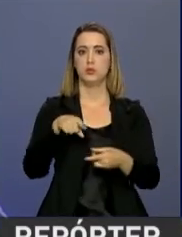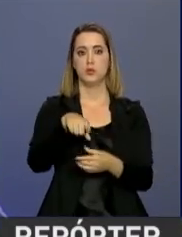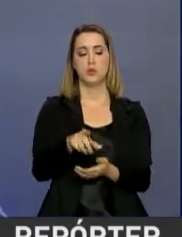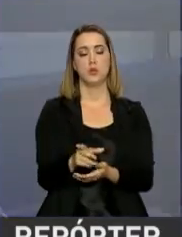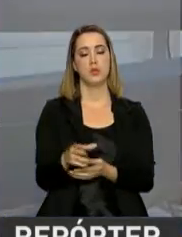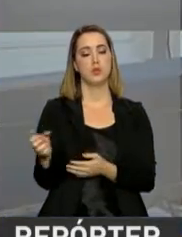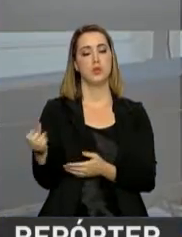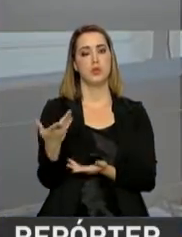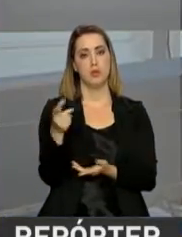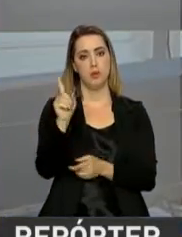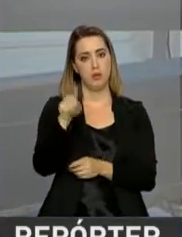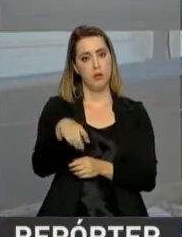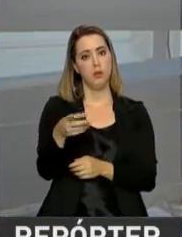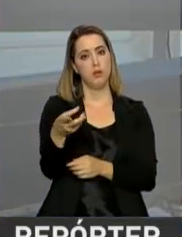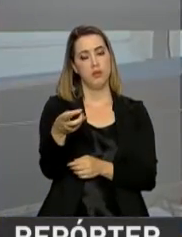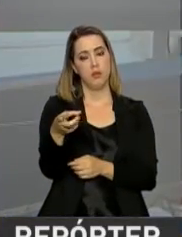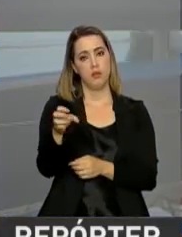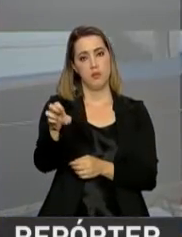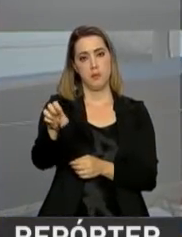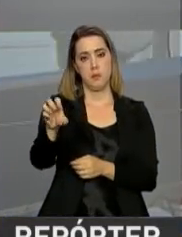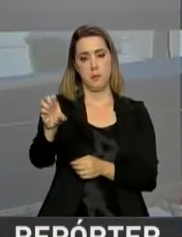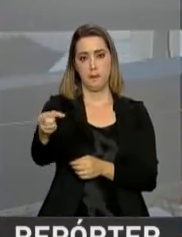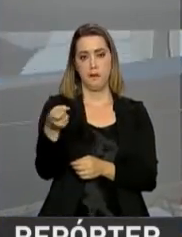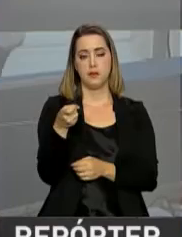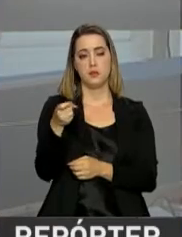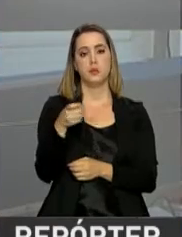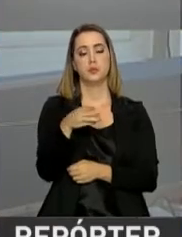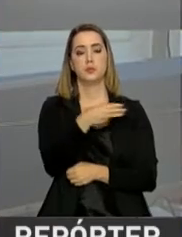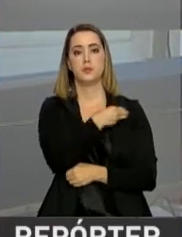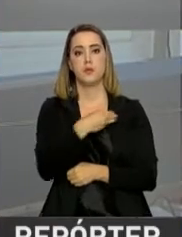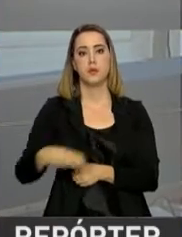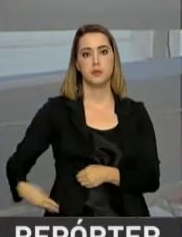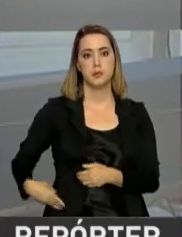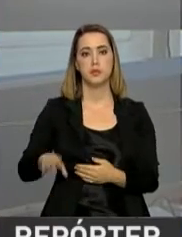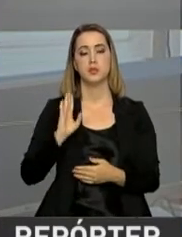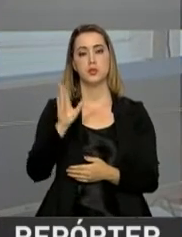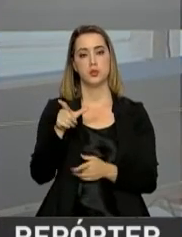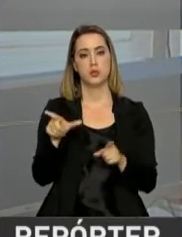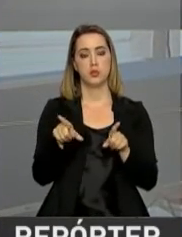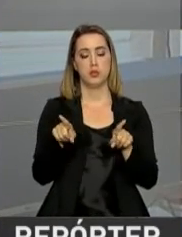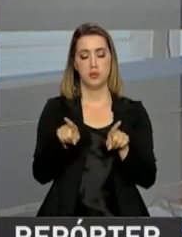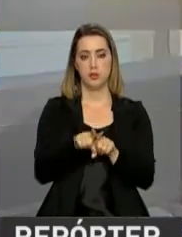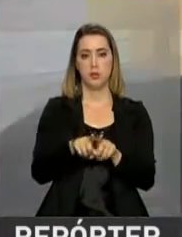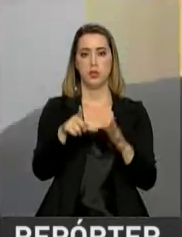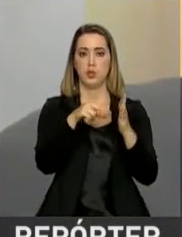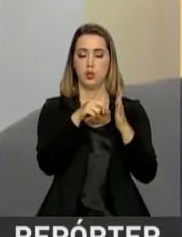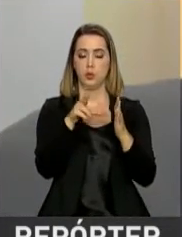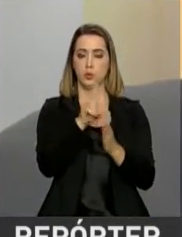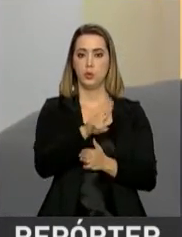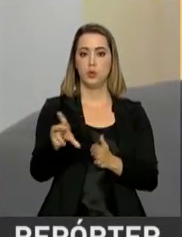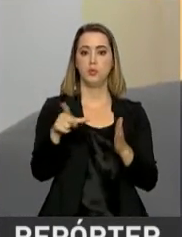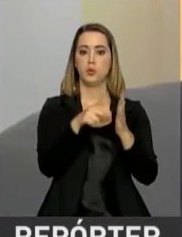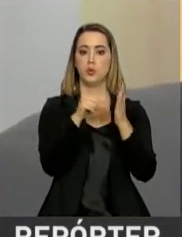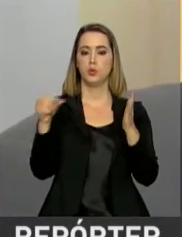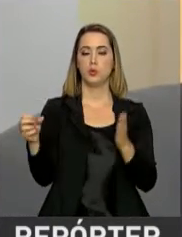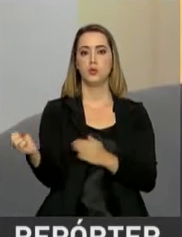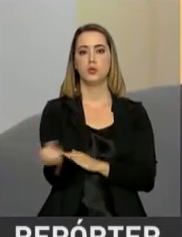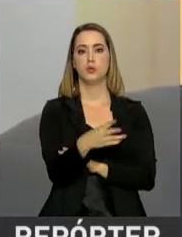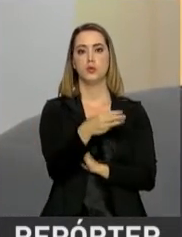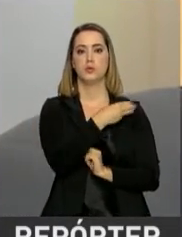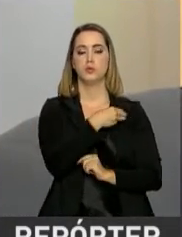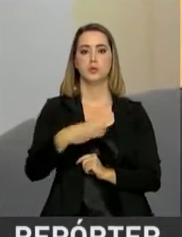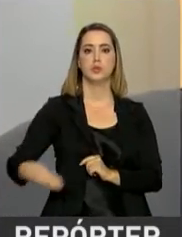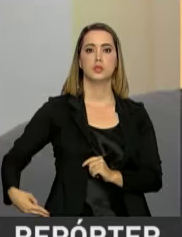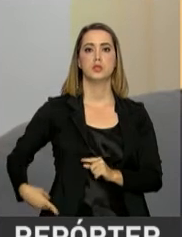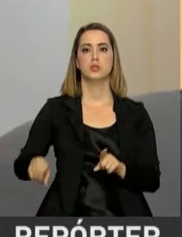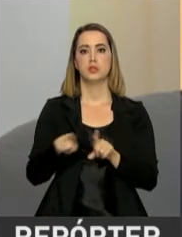tornou ministro. E o Palácio do Planalto já definiu o nome do novo ministro da Cultura. Será o deputado federal Roberto Freire,